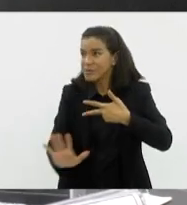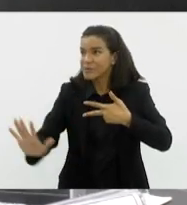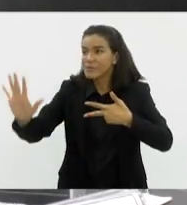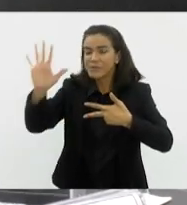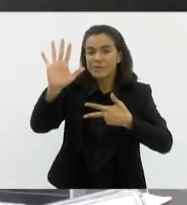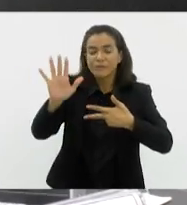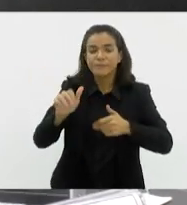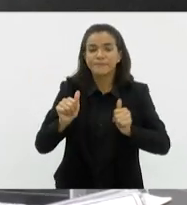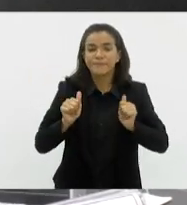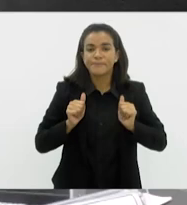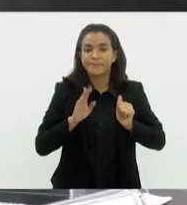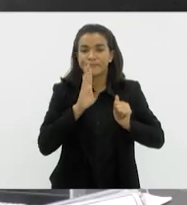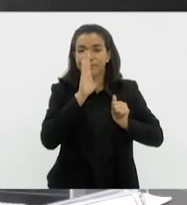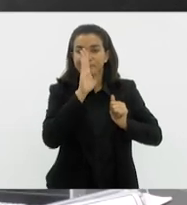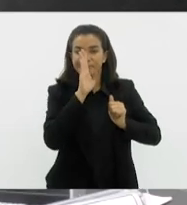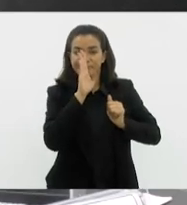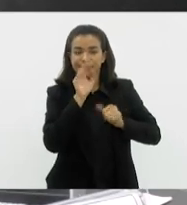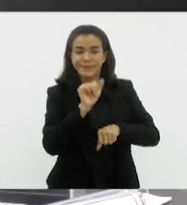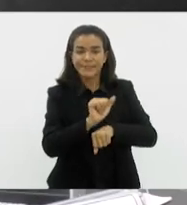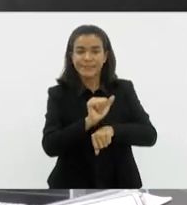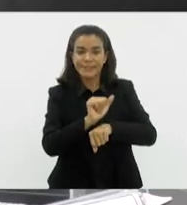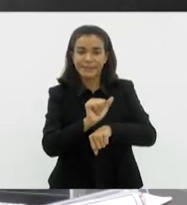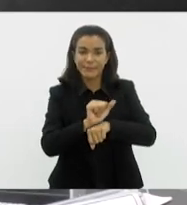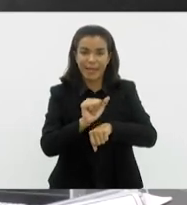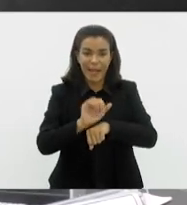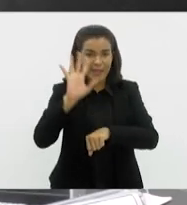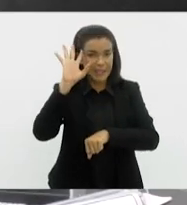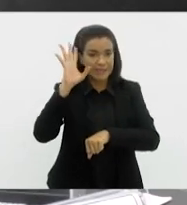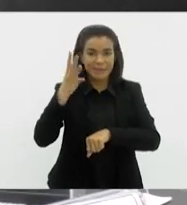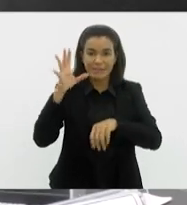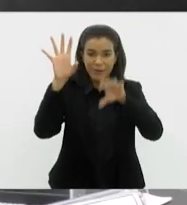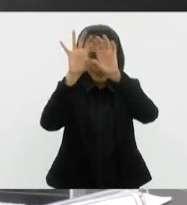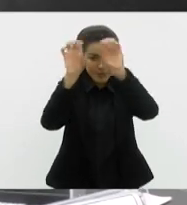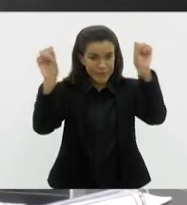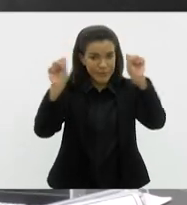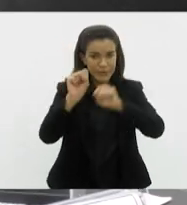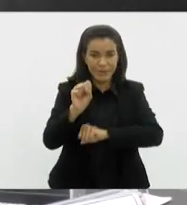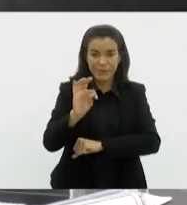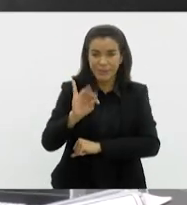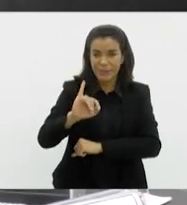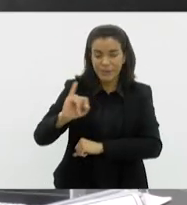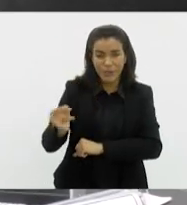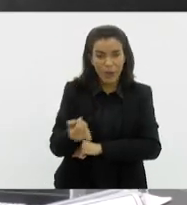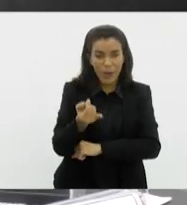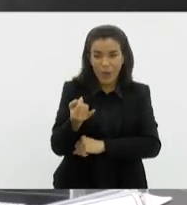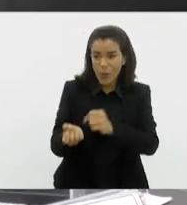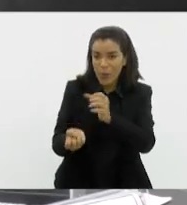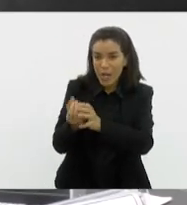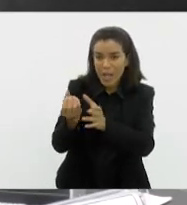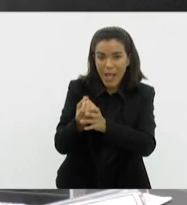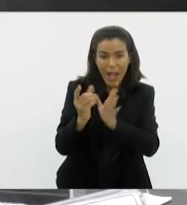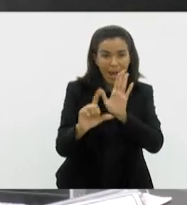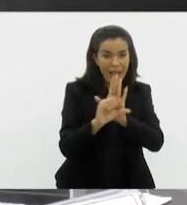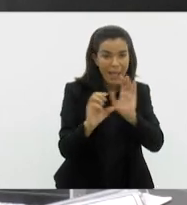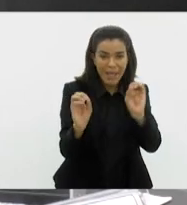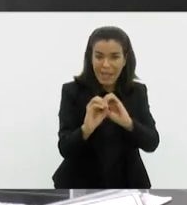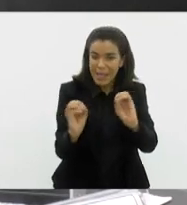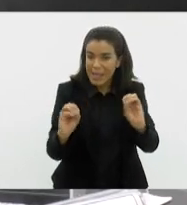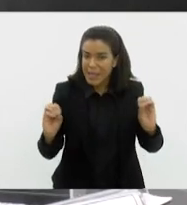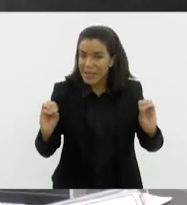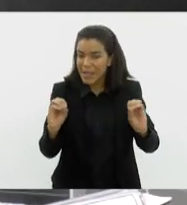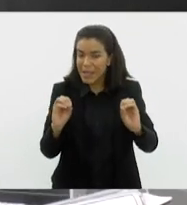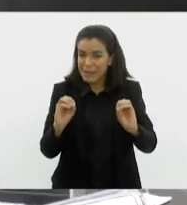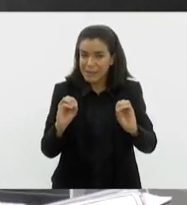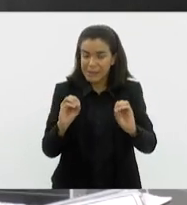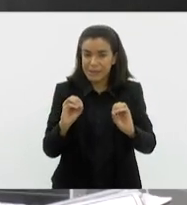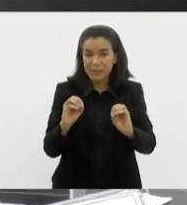estáticas mediante um entendimento momentâneo do Supremo Tribunal Federal e não promoverem novas leis, não produzirem novas leis